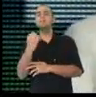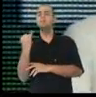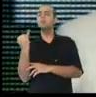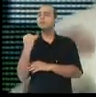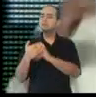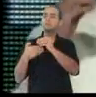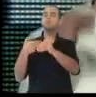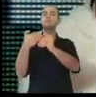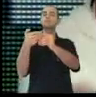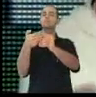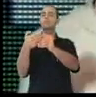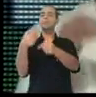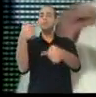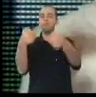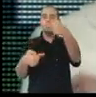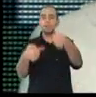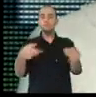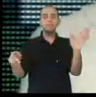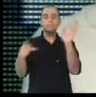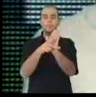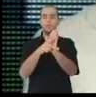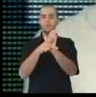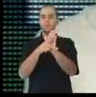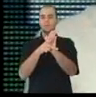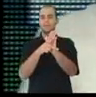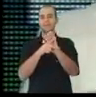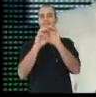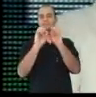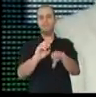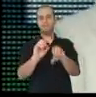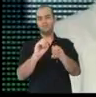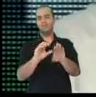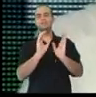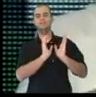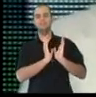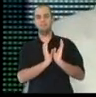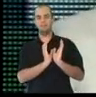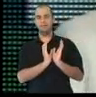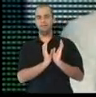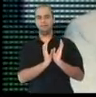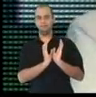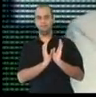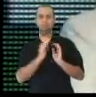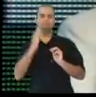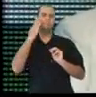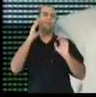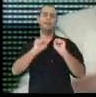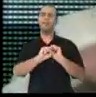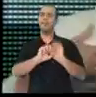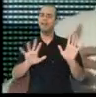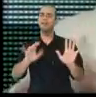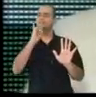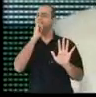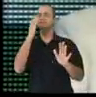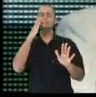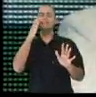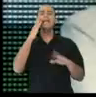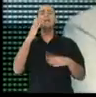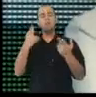uma política especial de educação das APAES. É óbvio que, como a gente faz para as